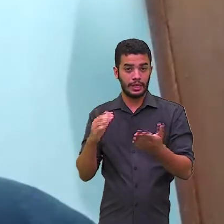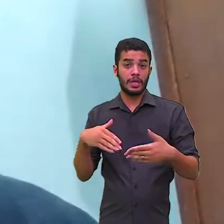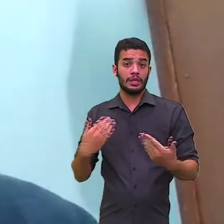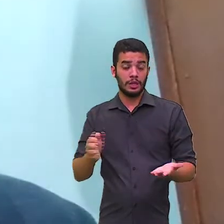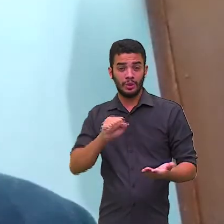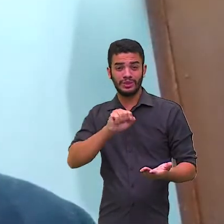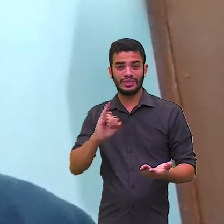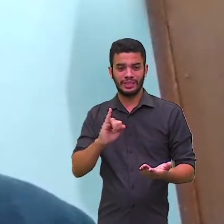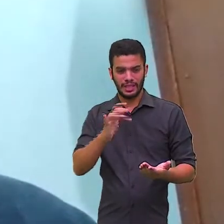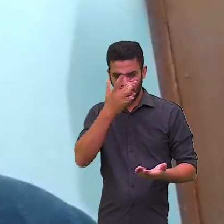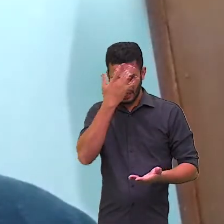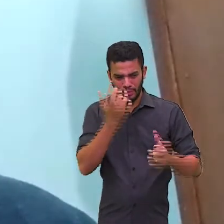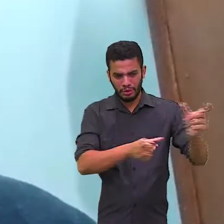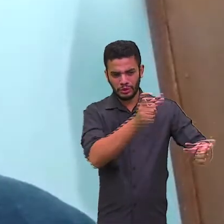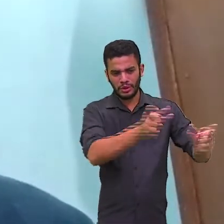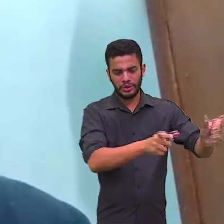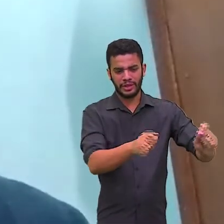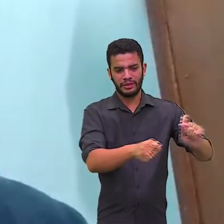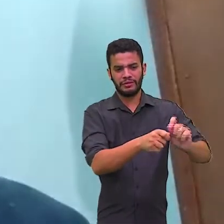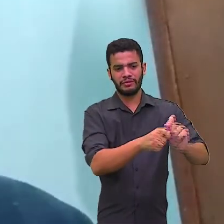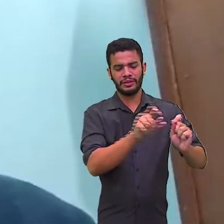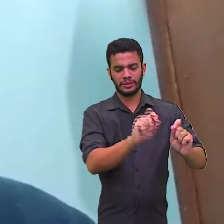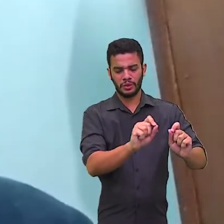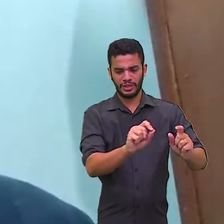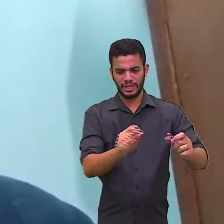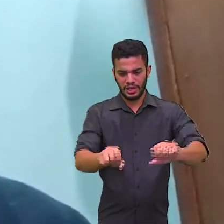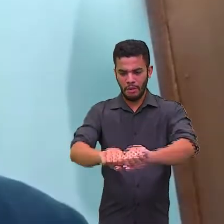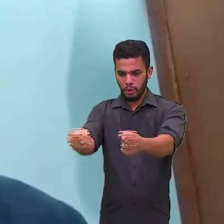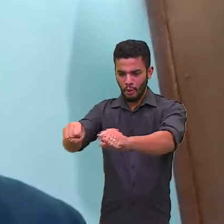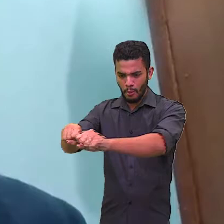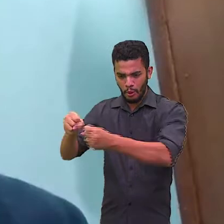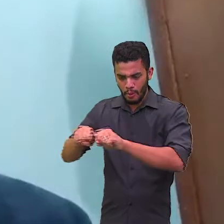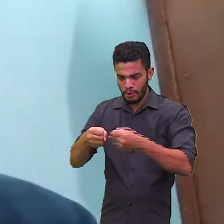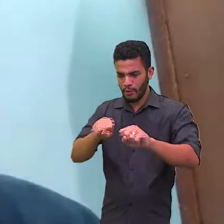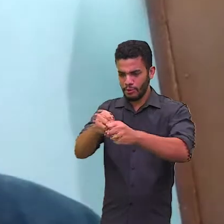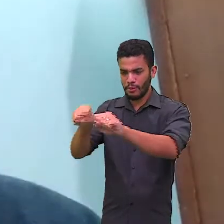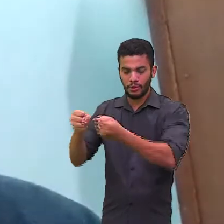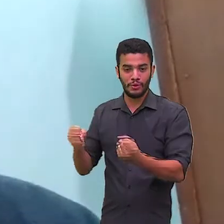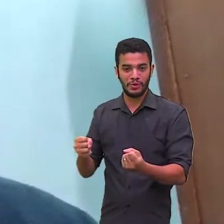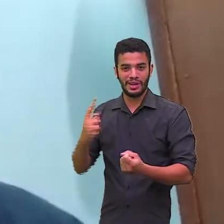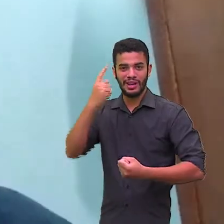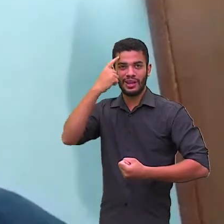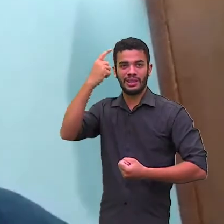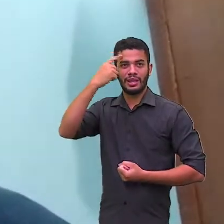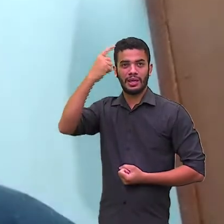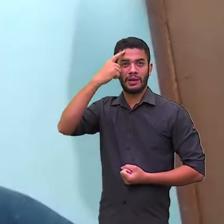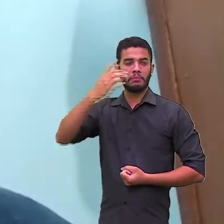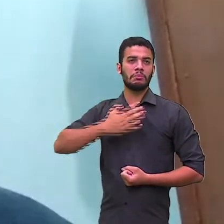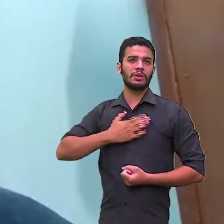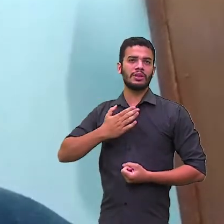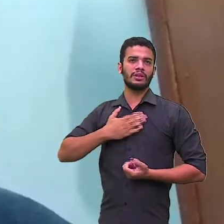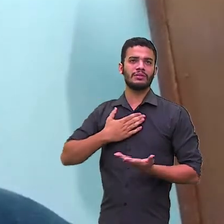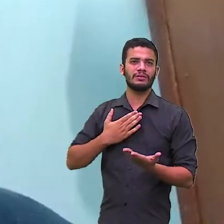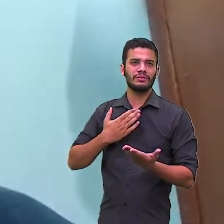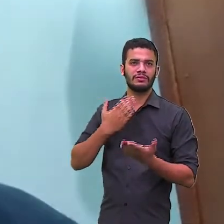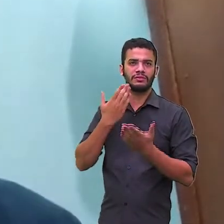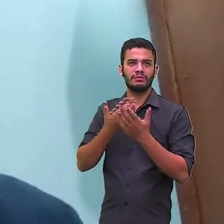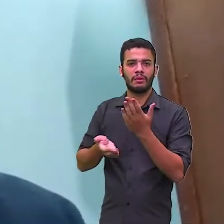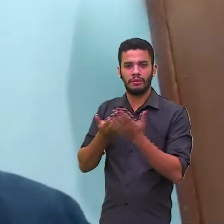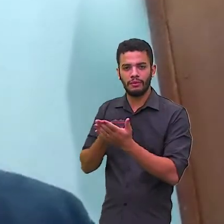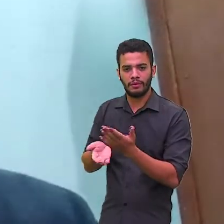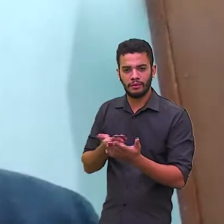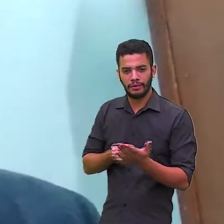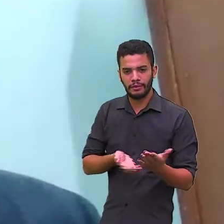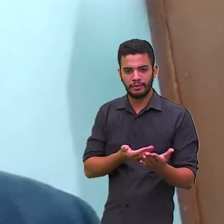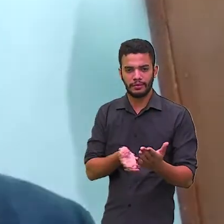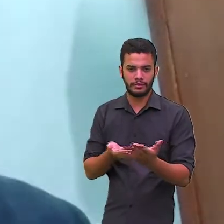sou. Então, o patrimônio cultural é fundamental para a pessoa, para ela saber quem ela é, afinal de contas,